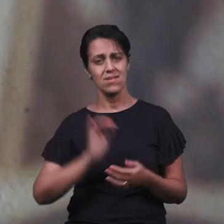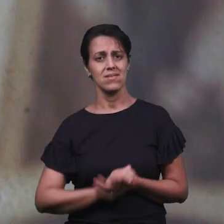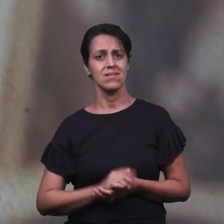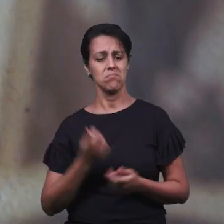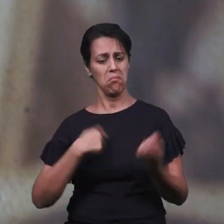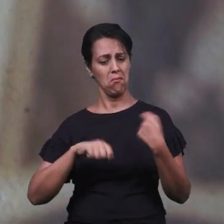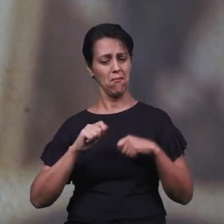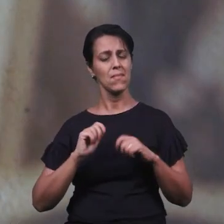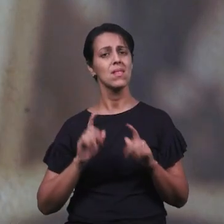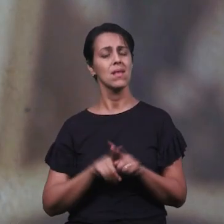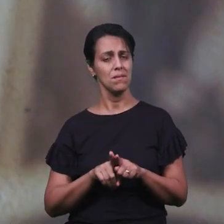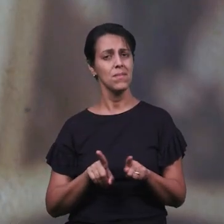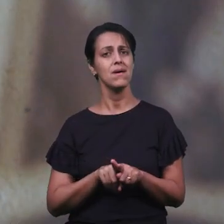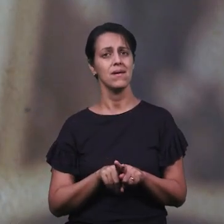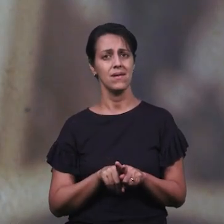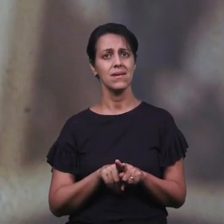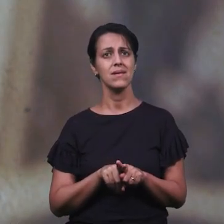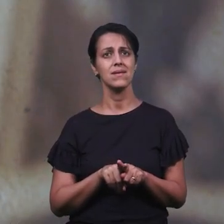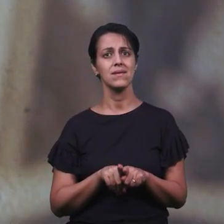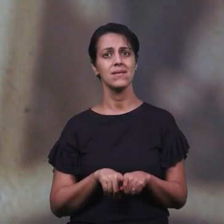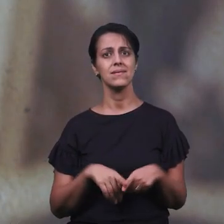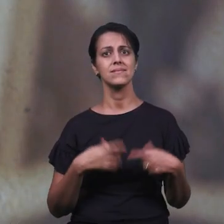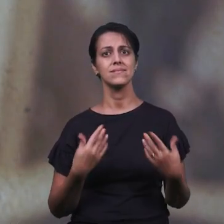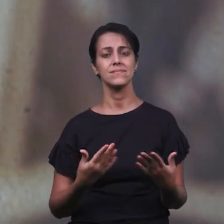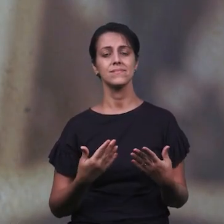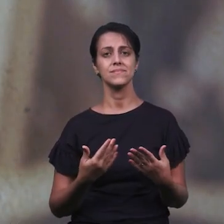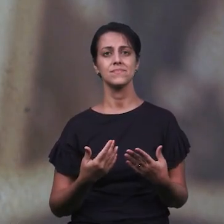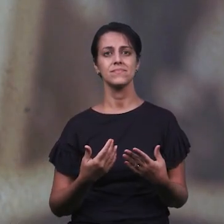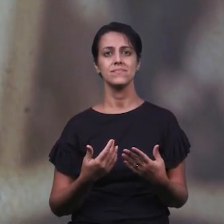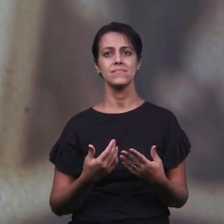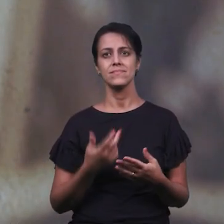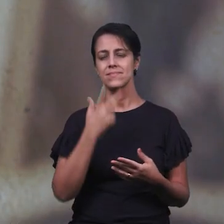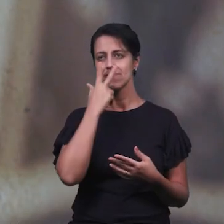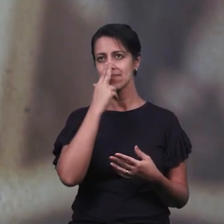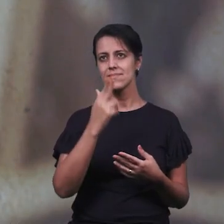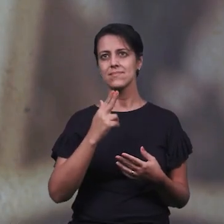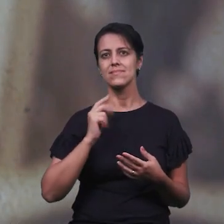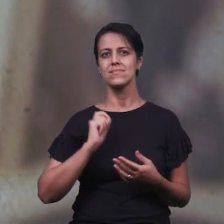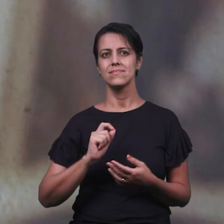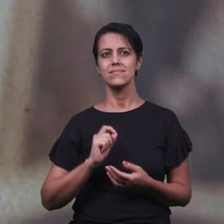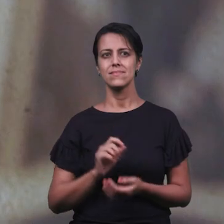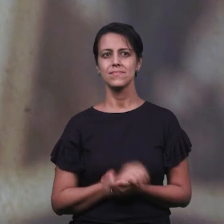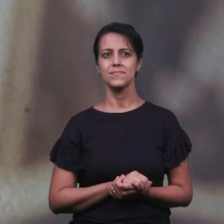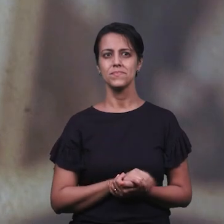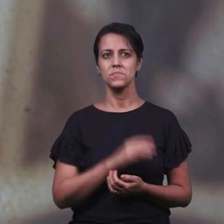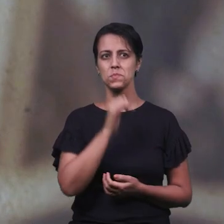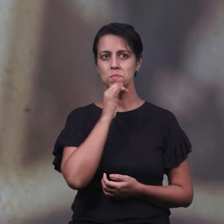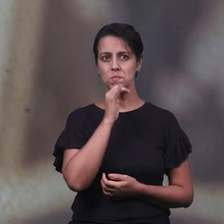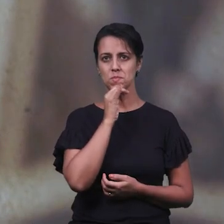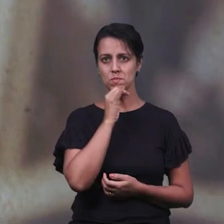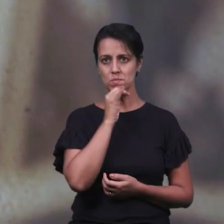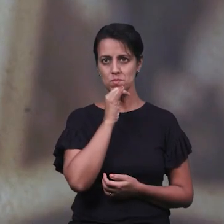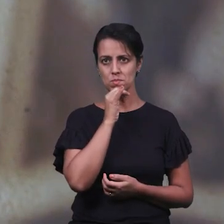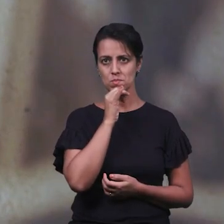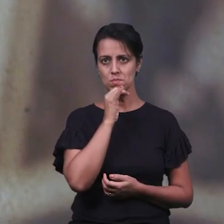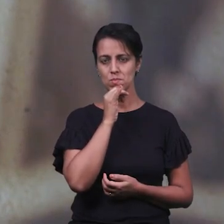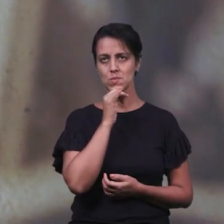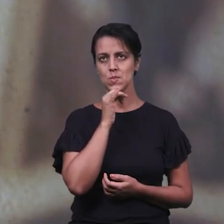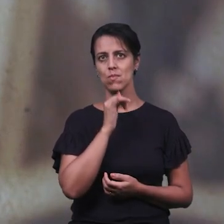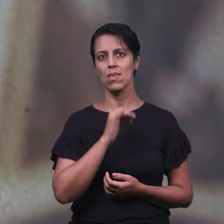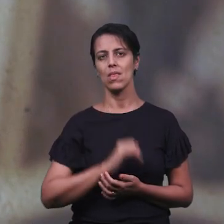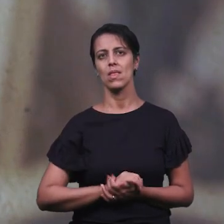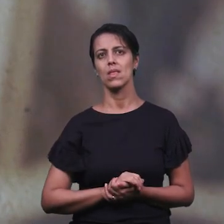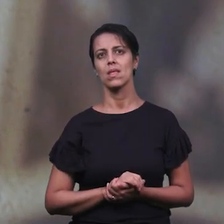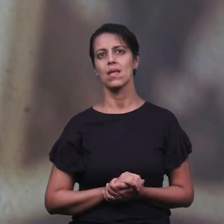Então, você sai daquela situação em que, por exemplo, quando você está